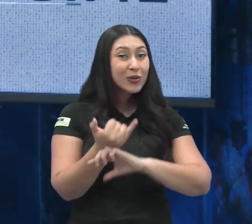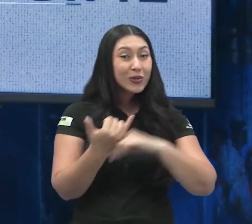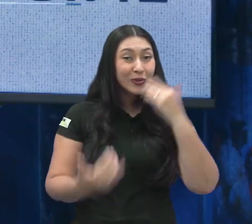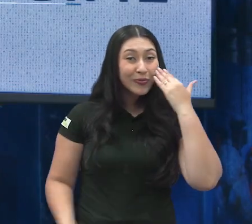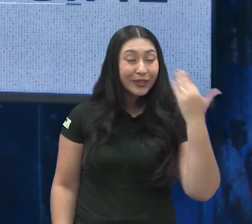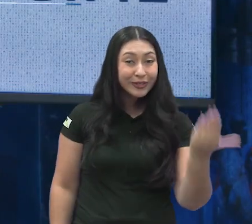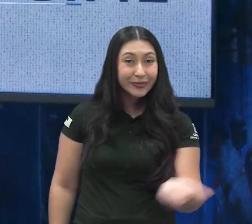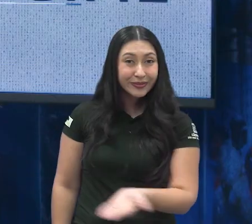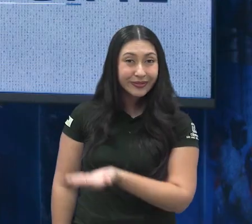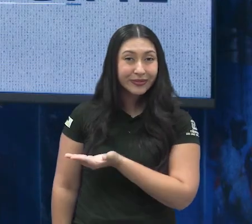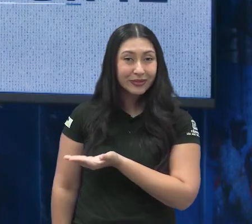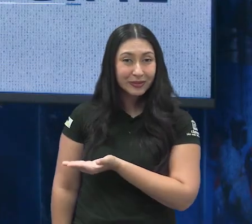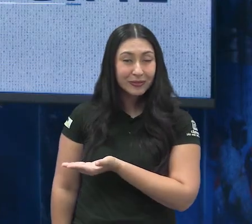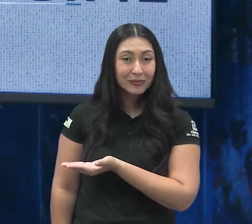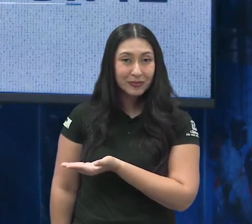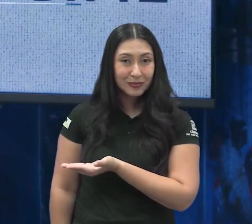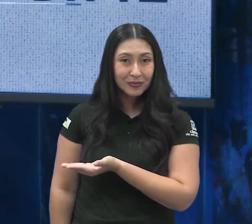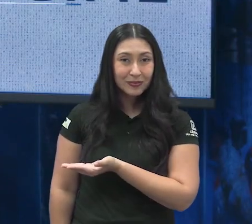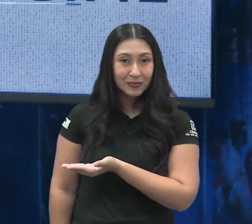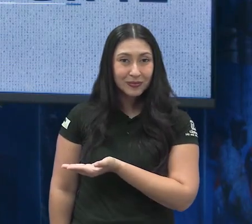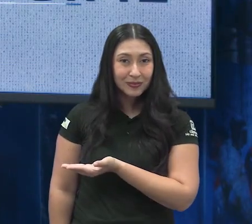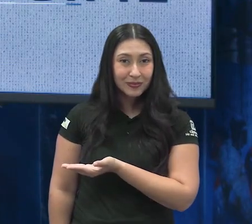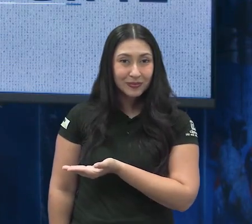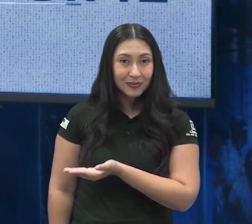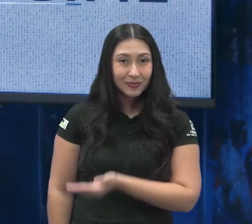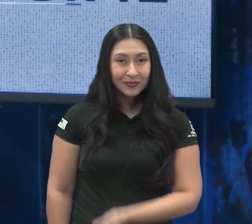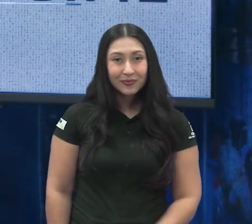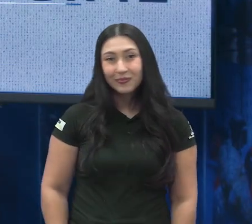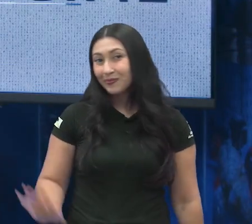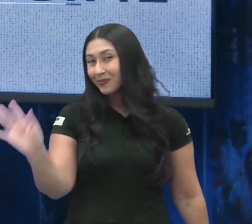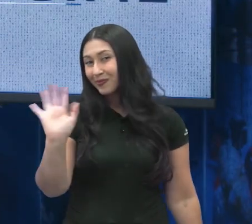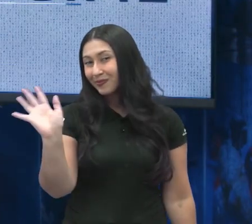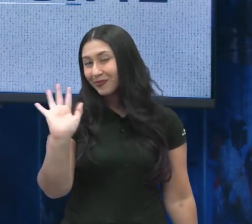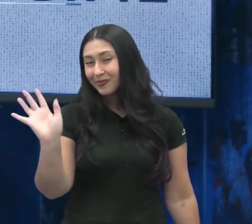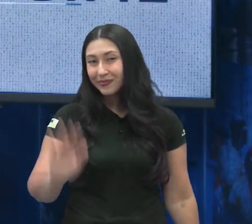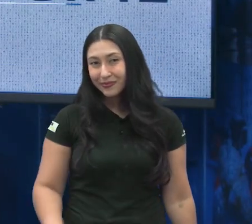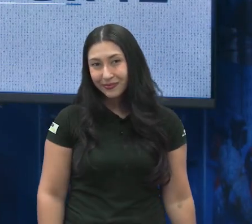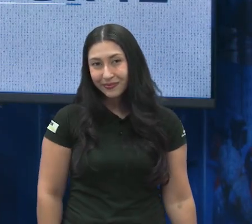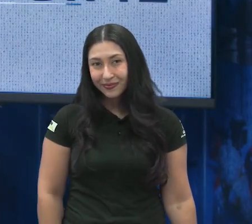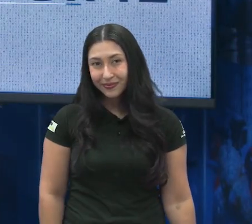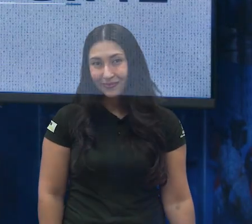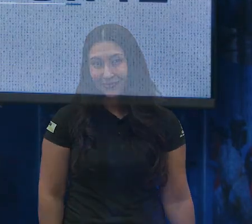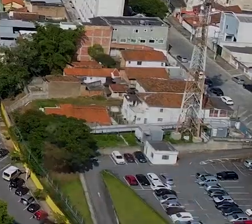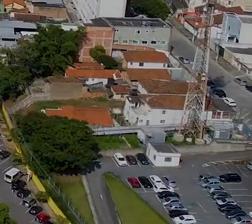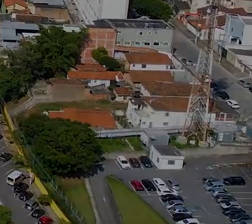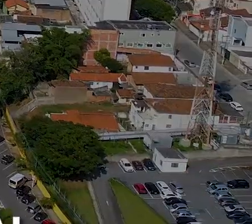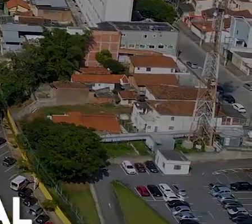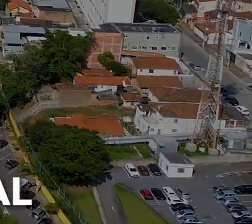entrevistas no nosso canal do YouTube, em @TV Câmara SJC. Até a próxima!